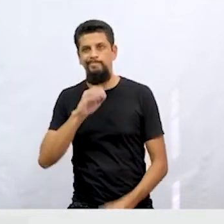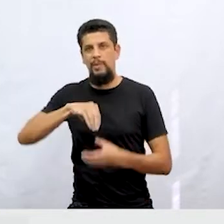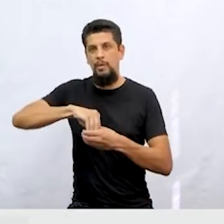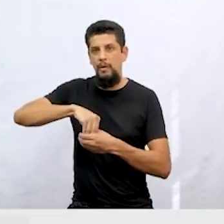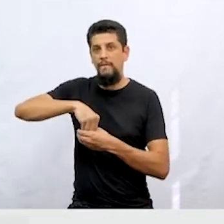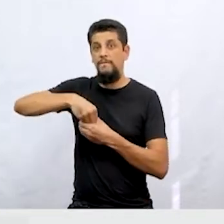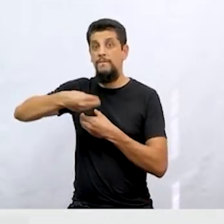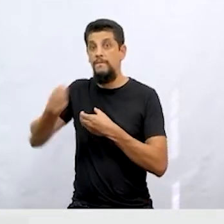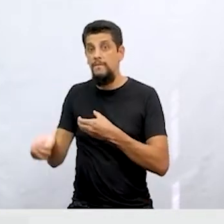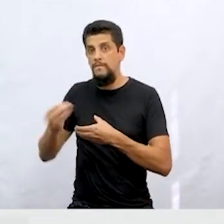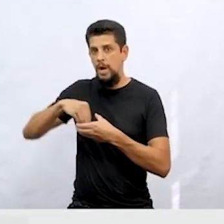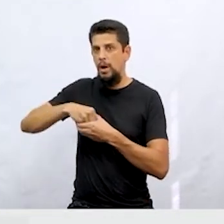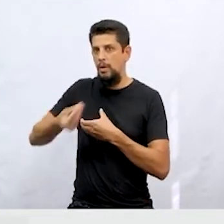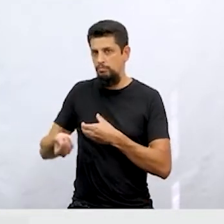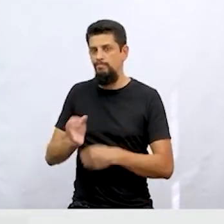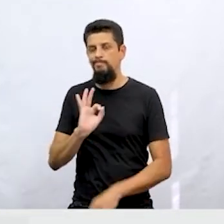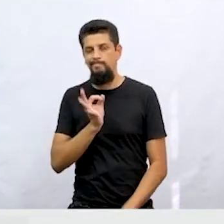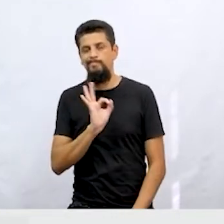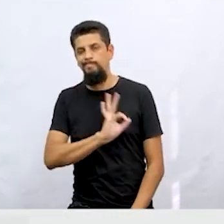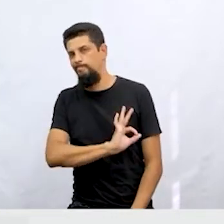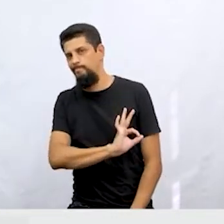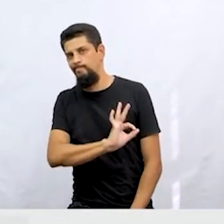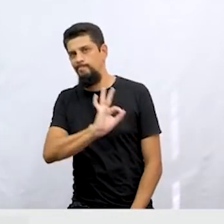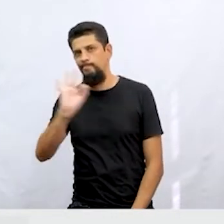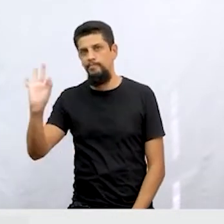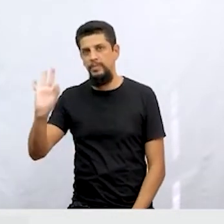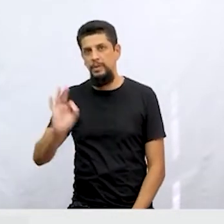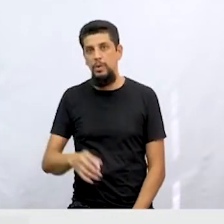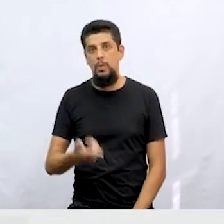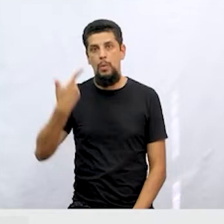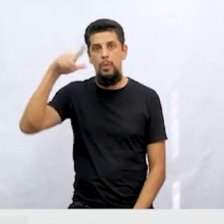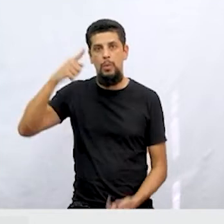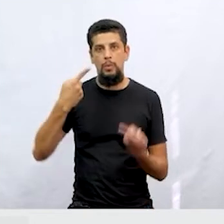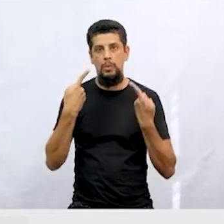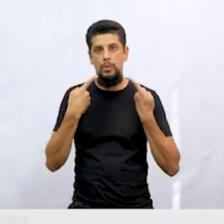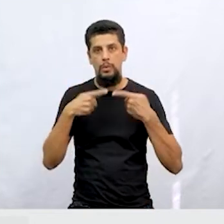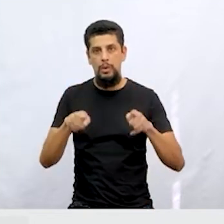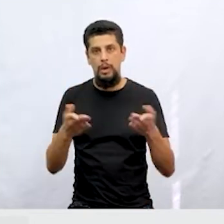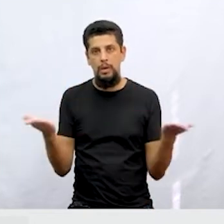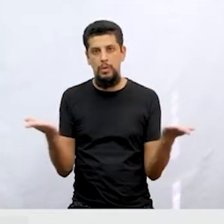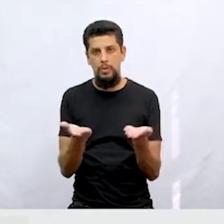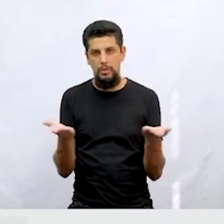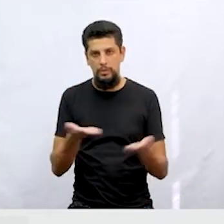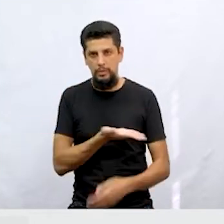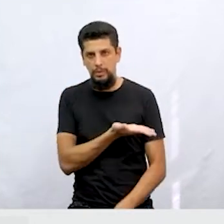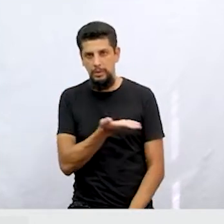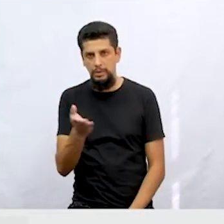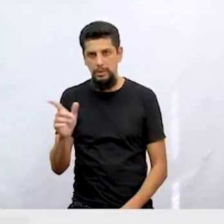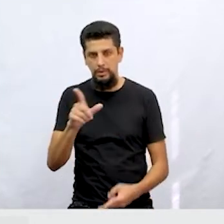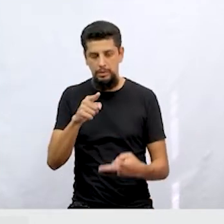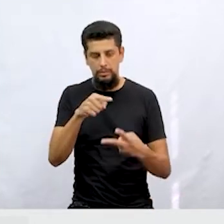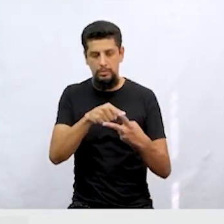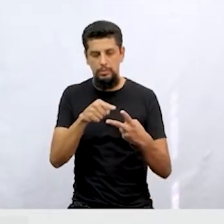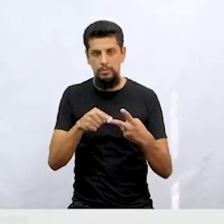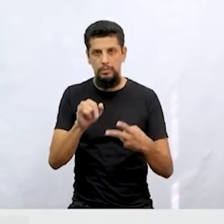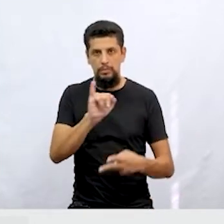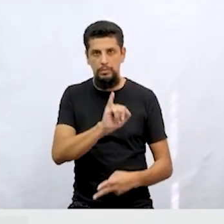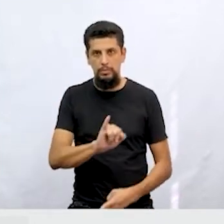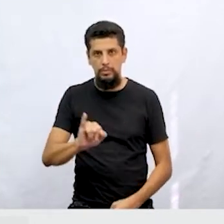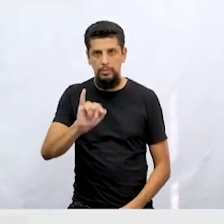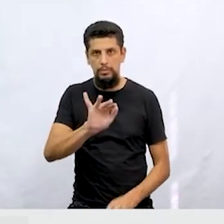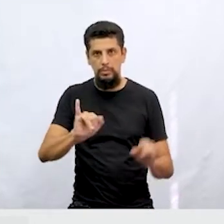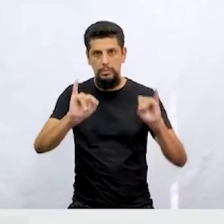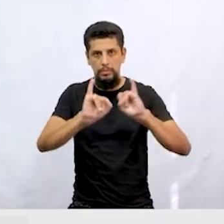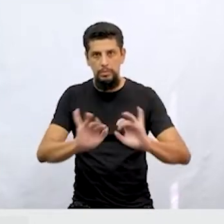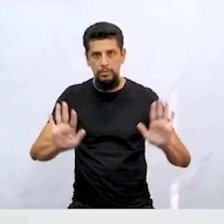Fora! Muito bem! Próximo desafio. Agora vocês têm duas imagens ao